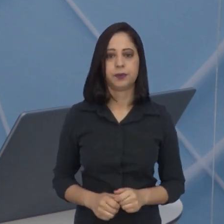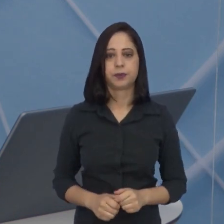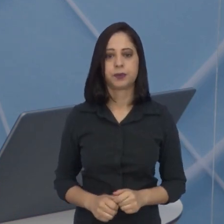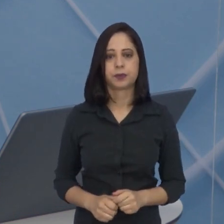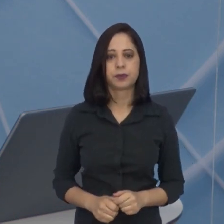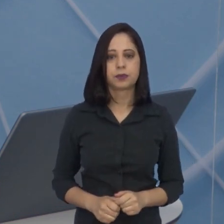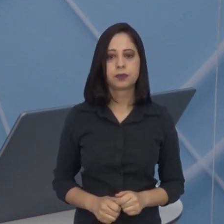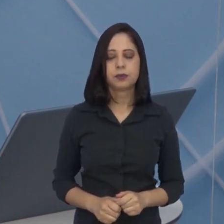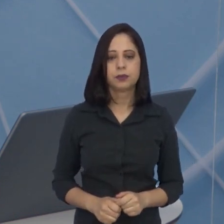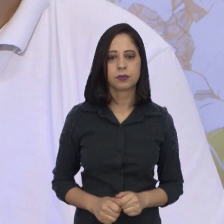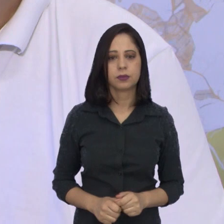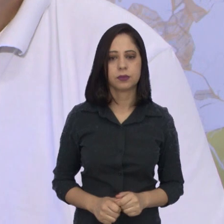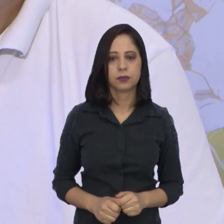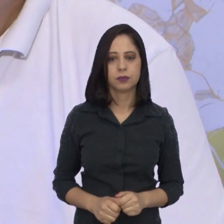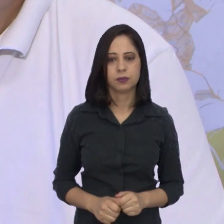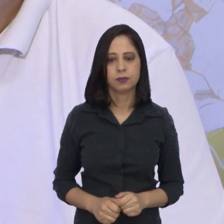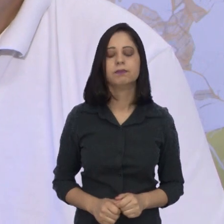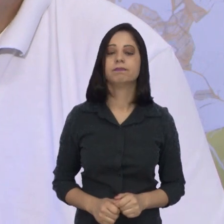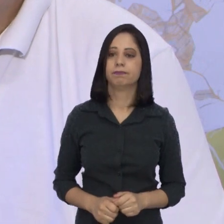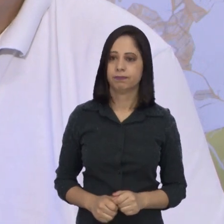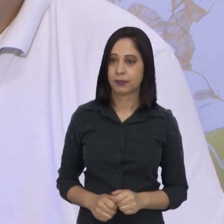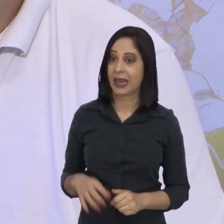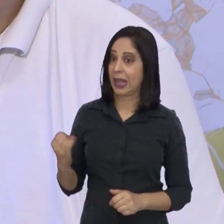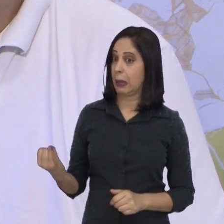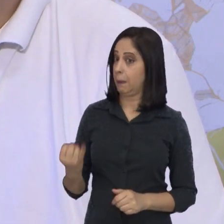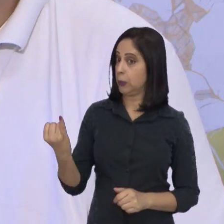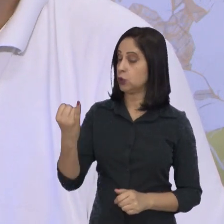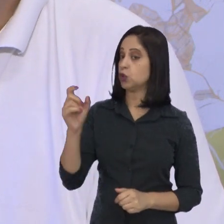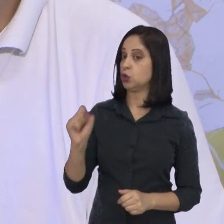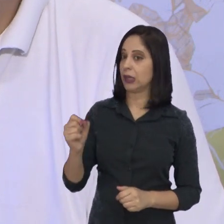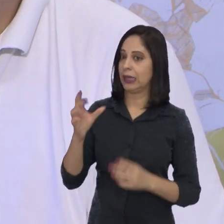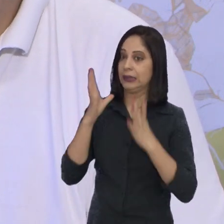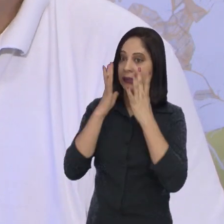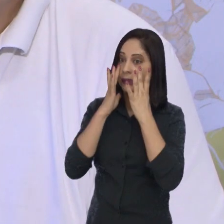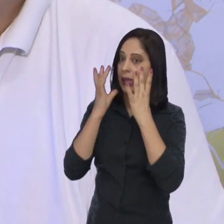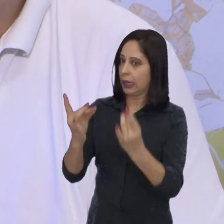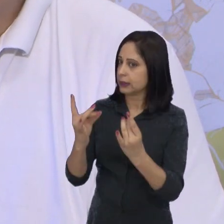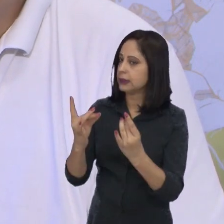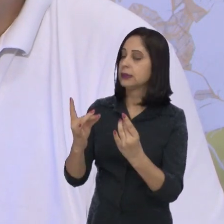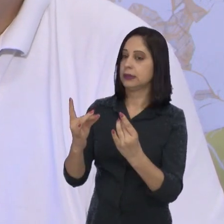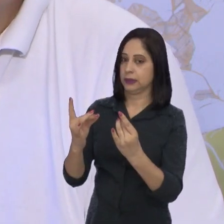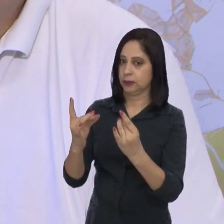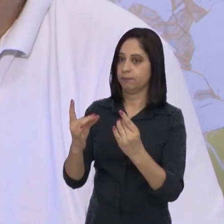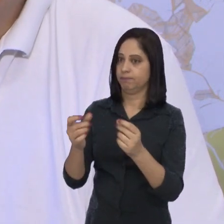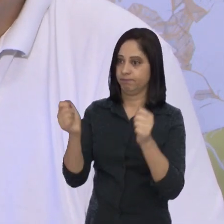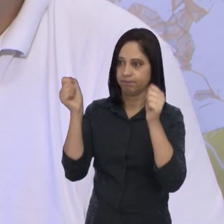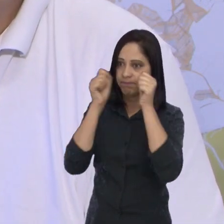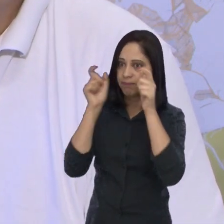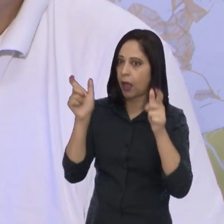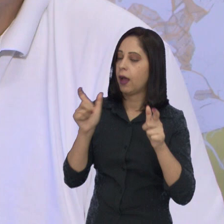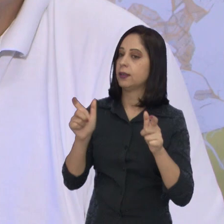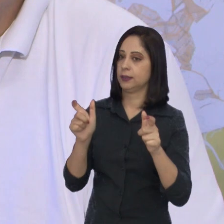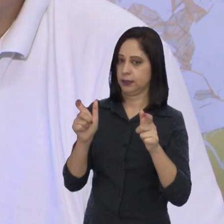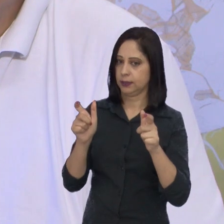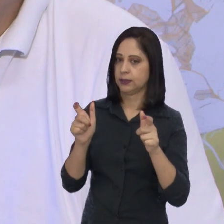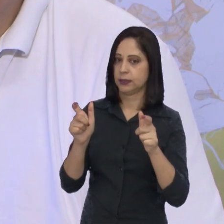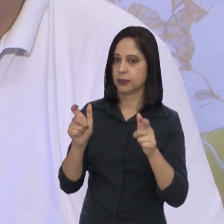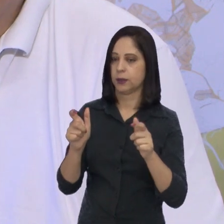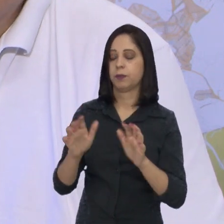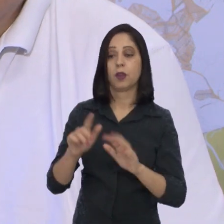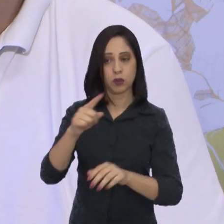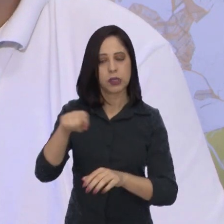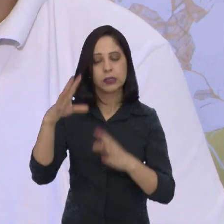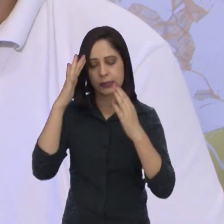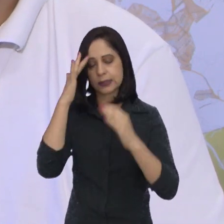ver. É importante destacar a cautela comercial. Eu sempre faço um paralelo para as pessoas poderem